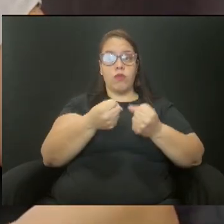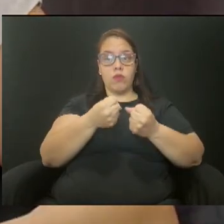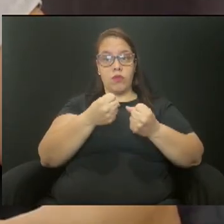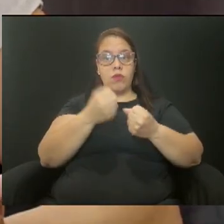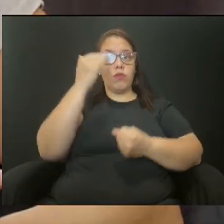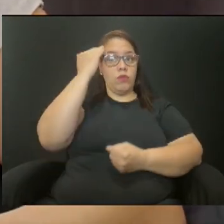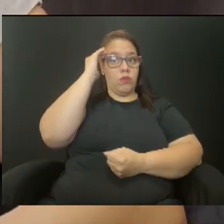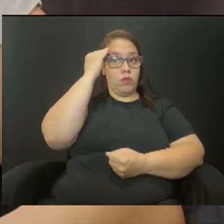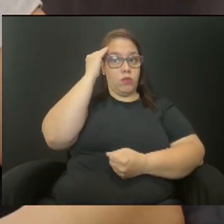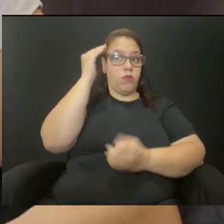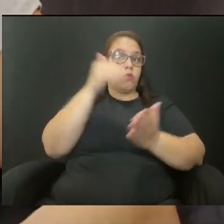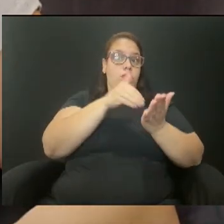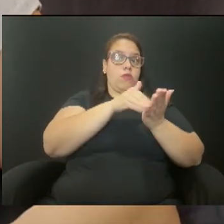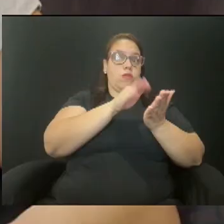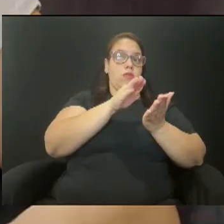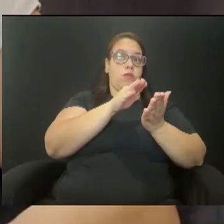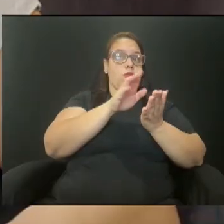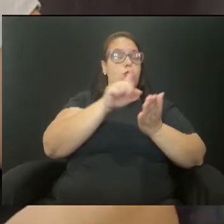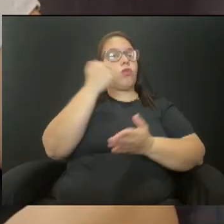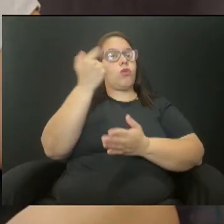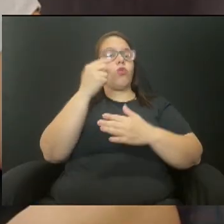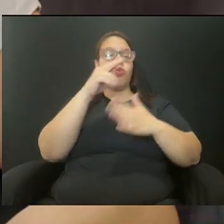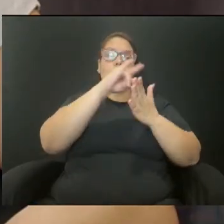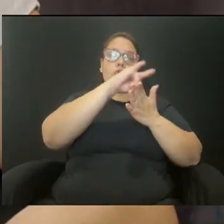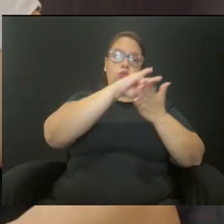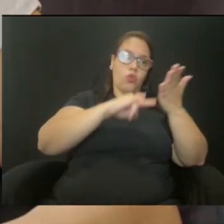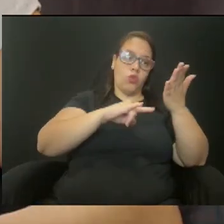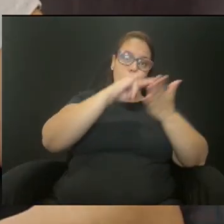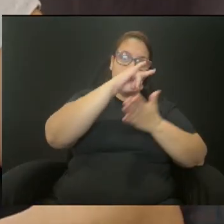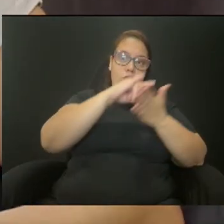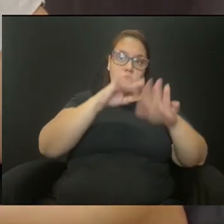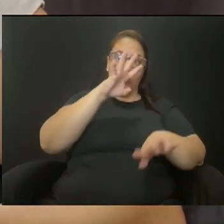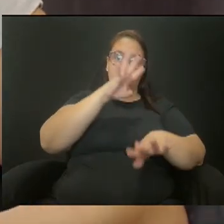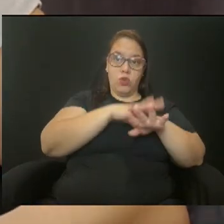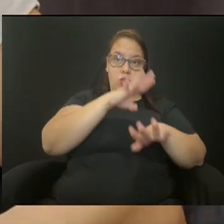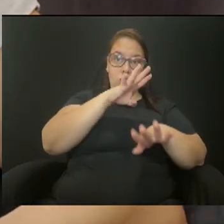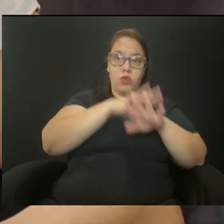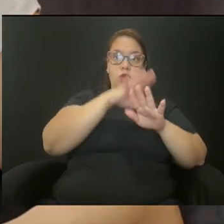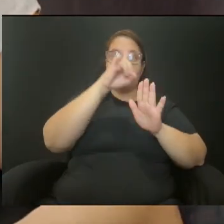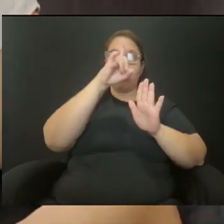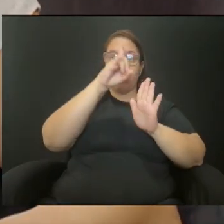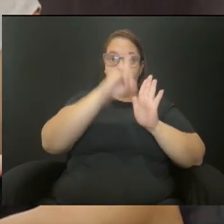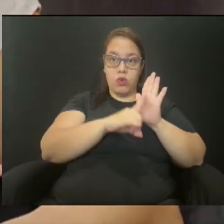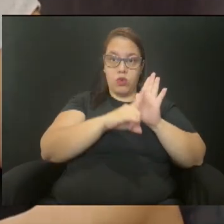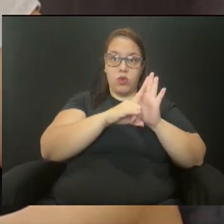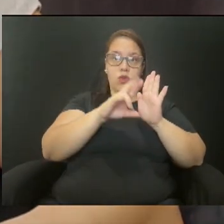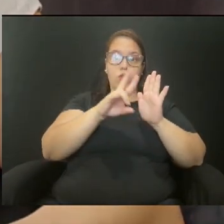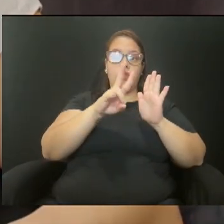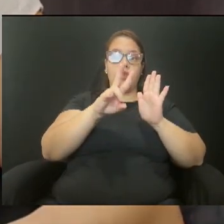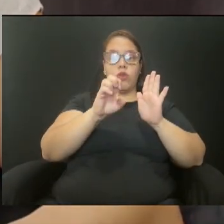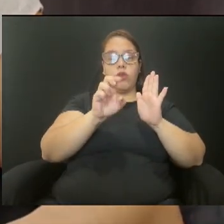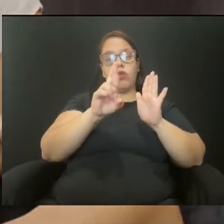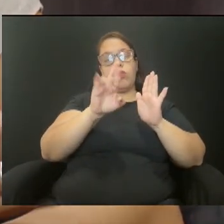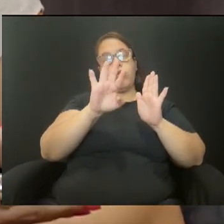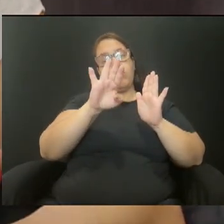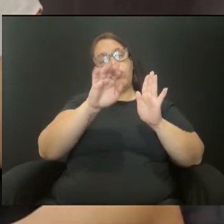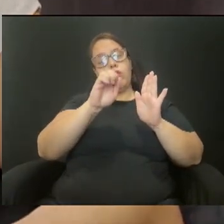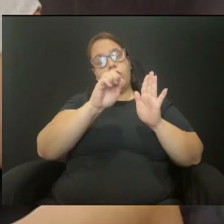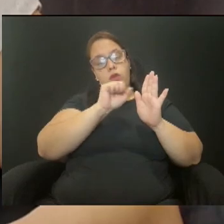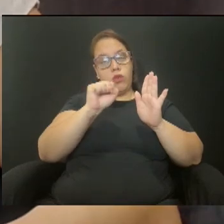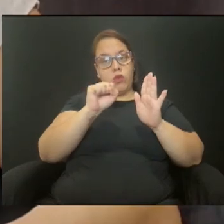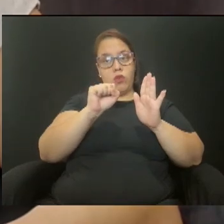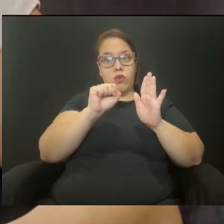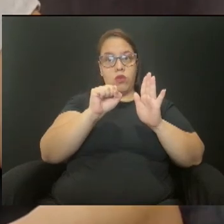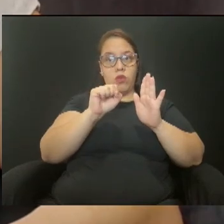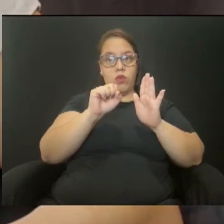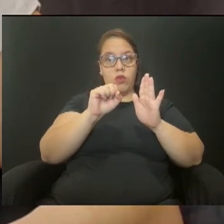desligado. Os outros documentos, que são os cálculos dos seus direitos, as verbas rescisórias que você vai receber, o saldo de